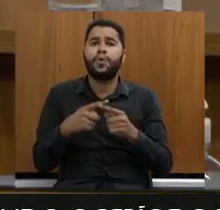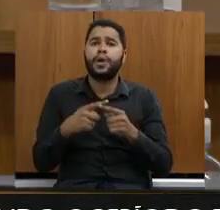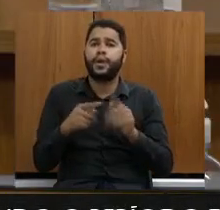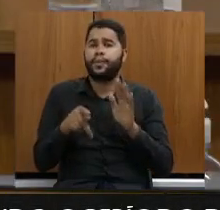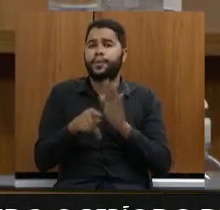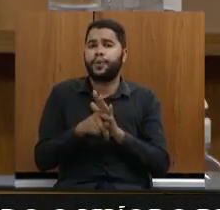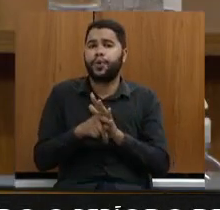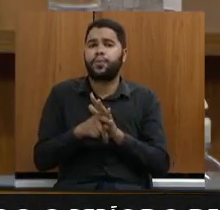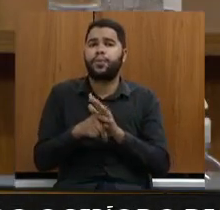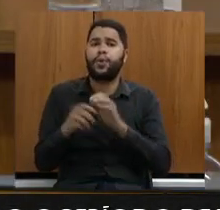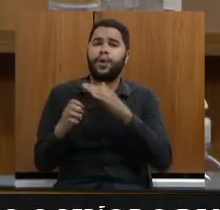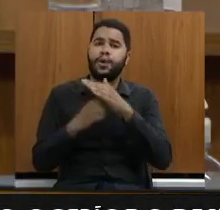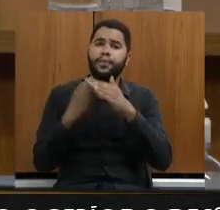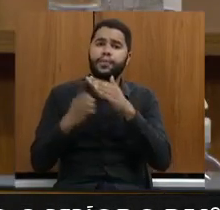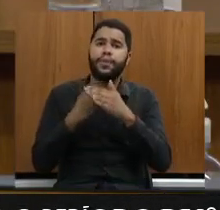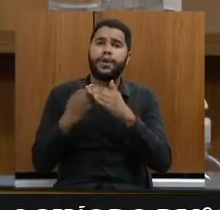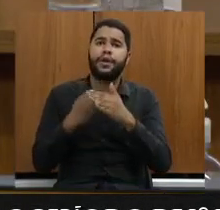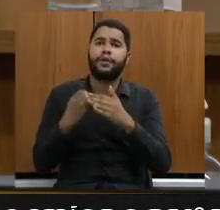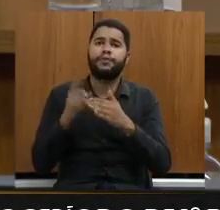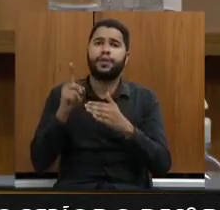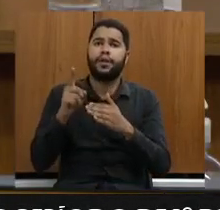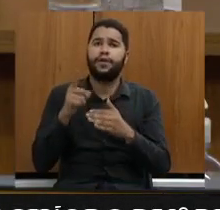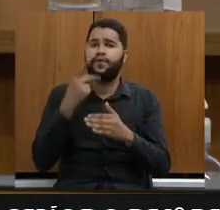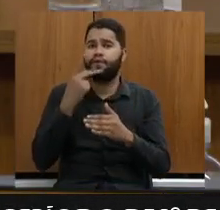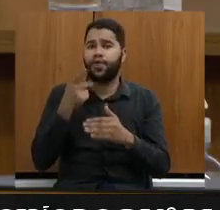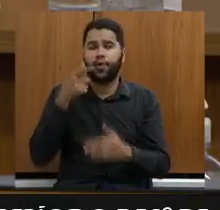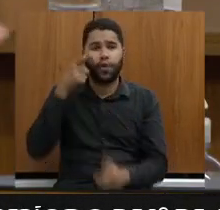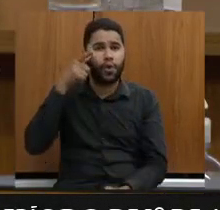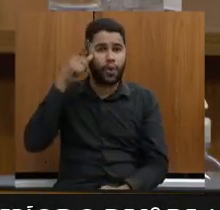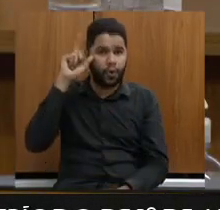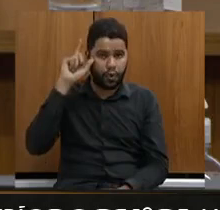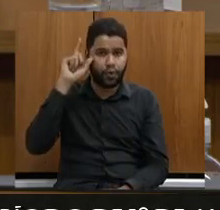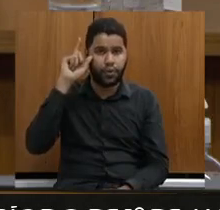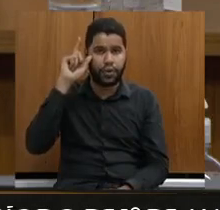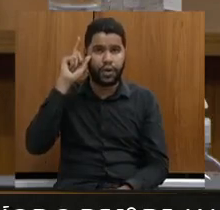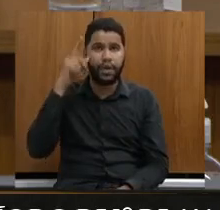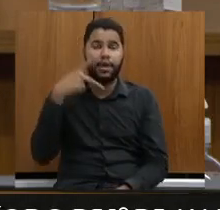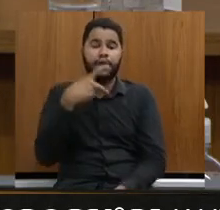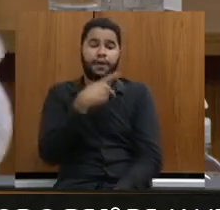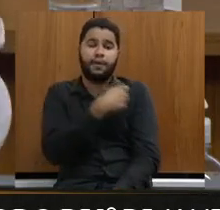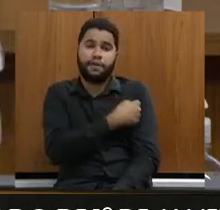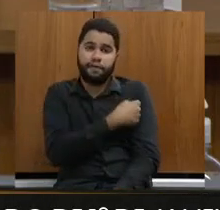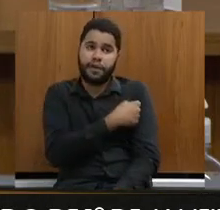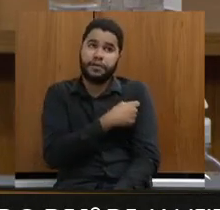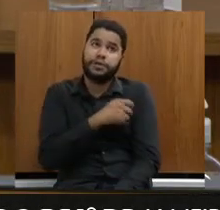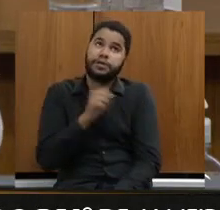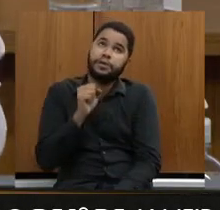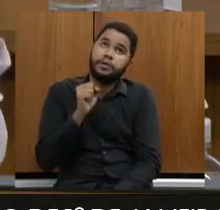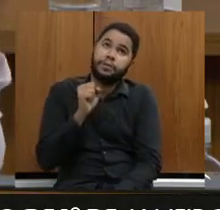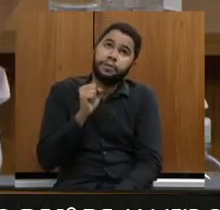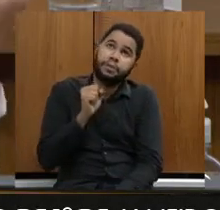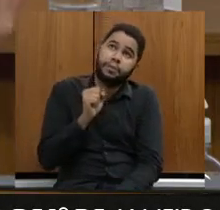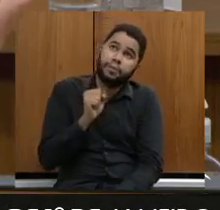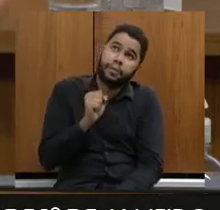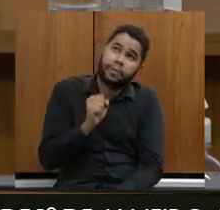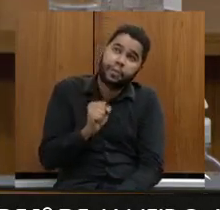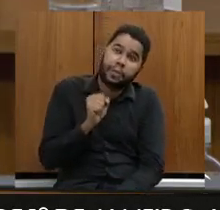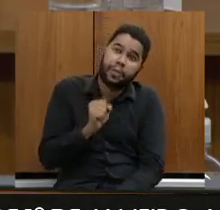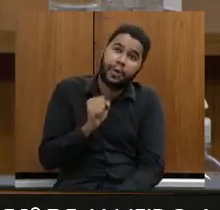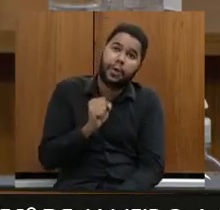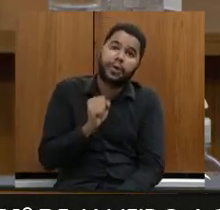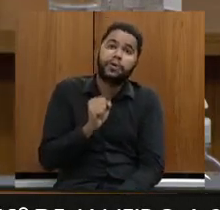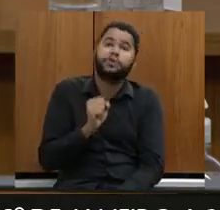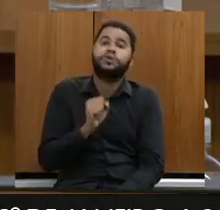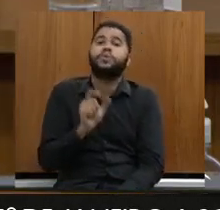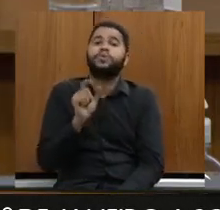executivo da empresa moderna farmacêutico falou ontem que essa vacina pode pode não ser